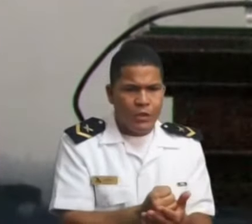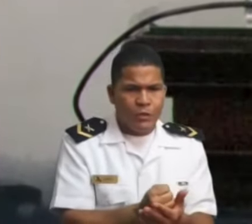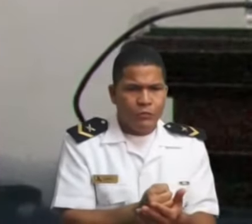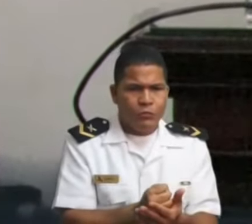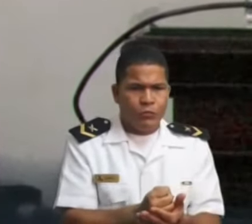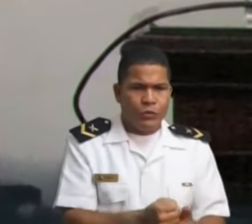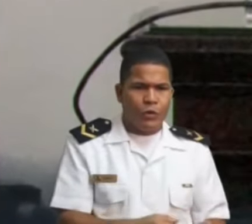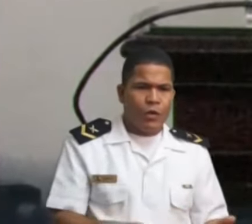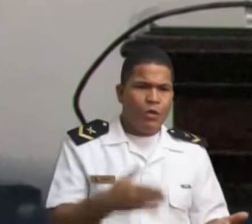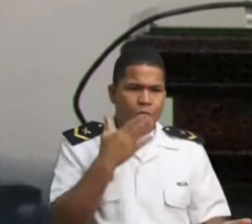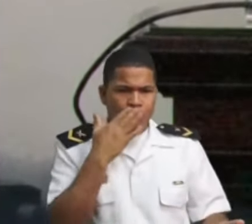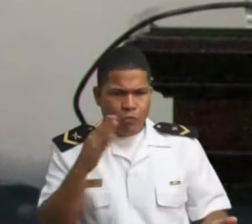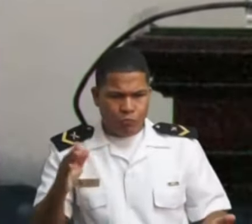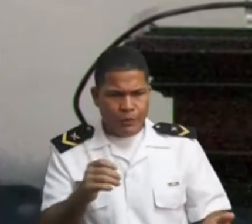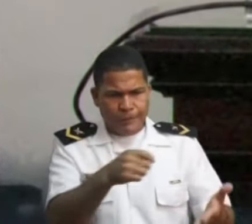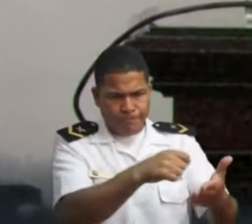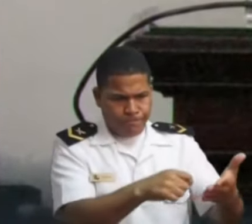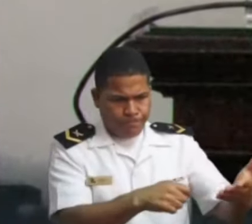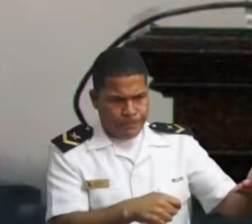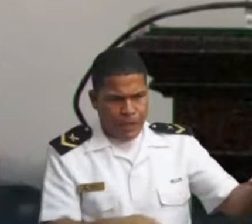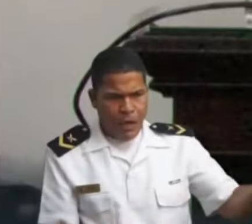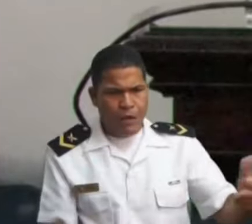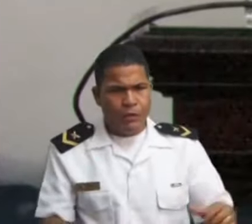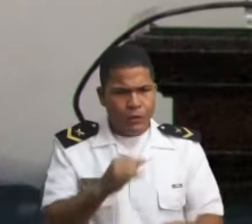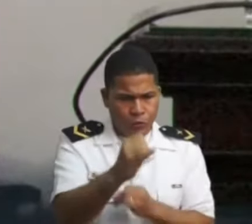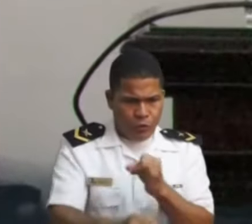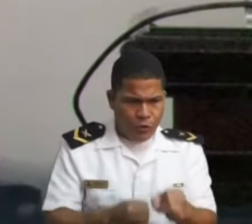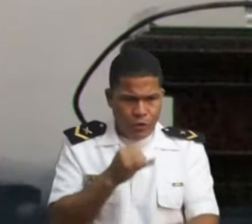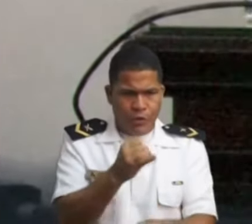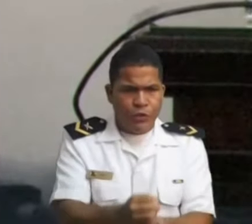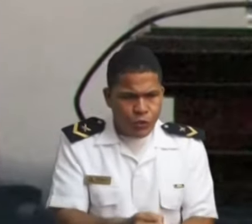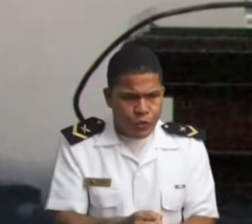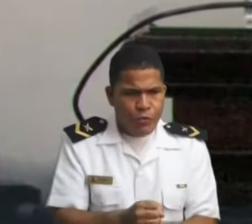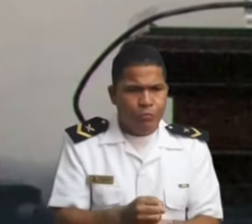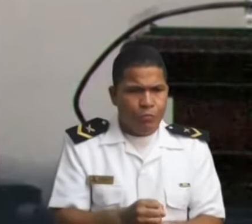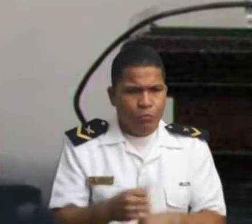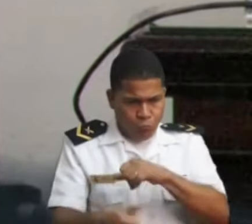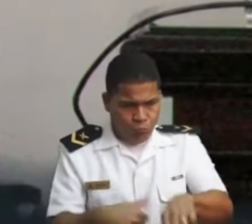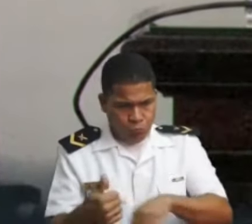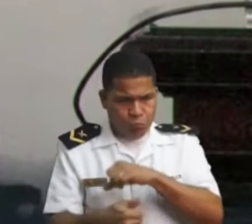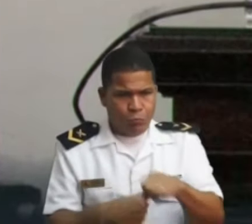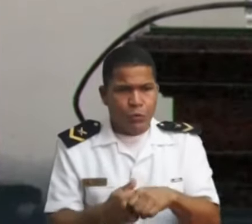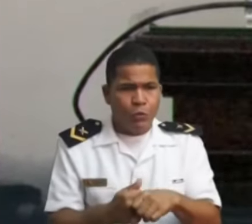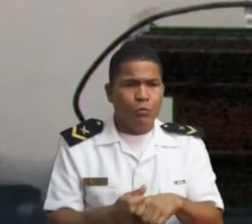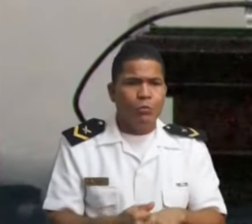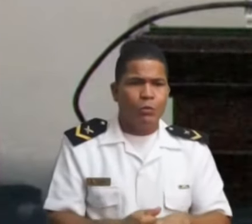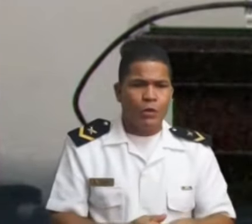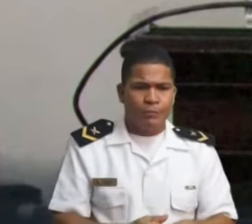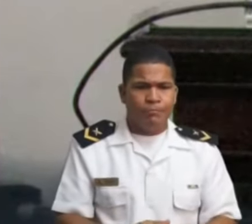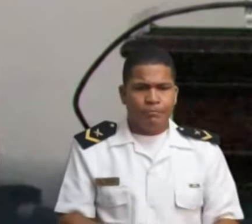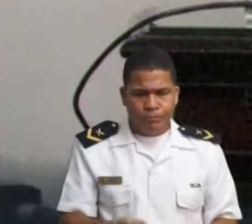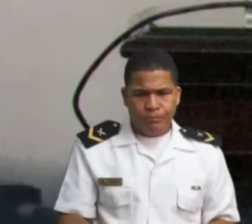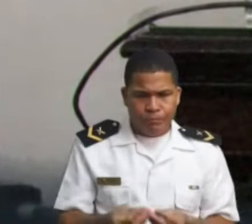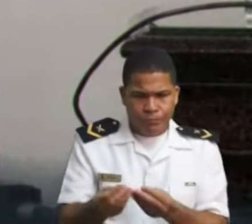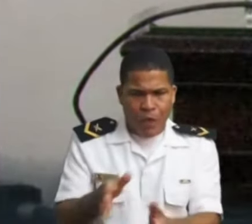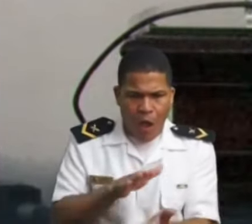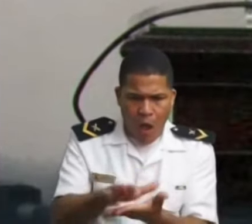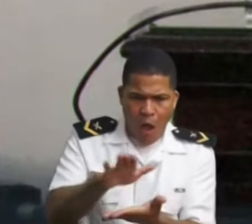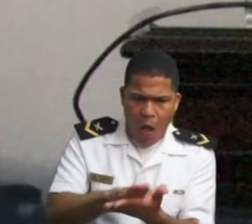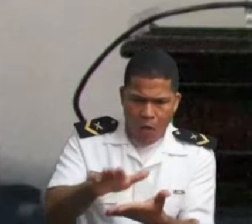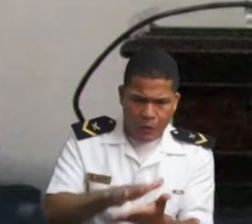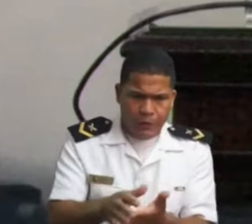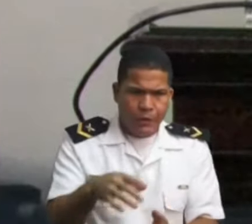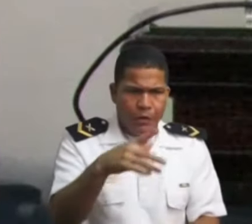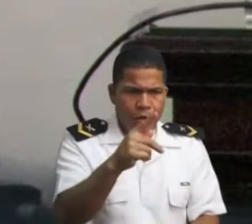formato digital no Sistema Eletrônico de Informações do Tribunal Marítimo para emissão de certidões, pré-reb,